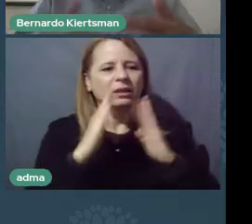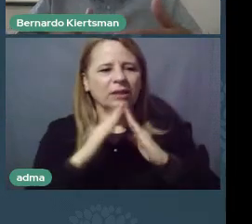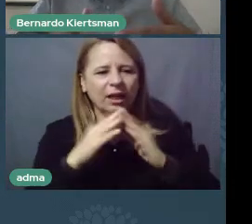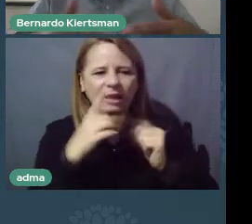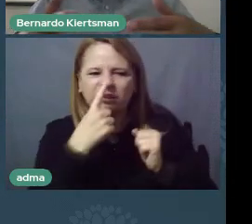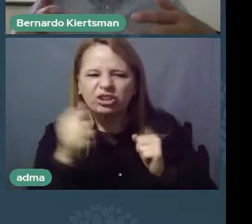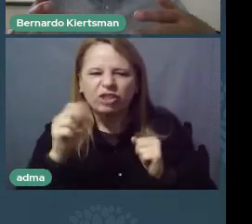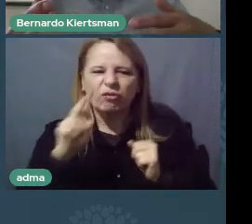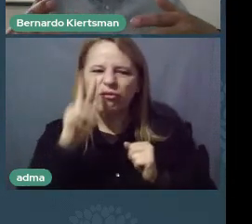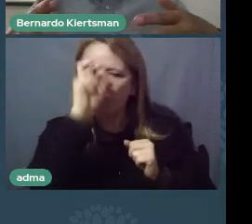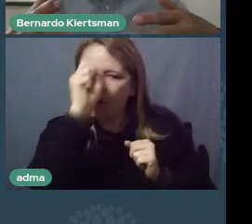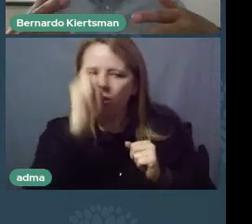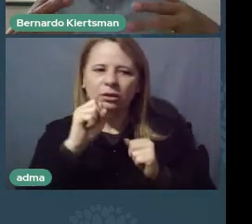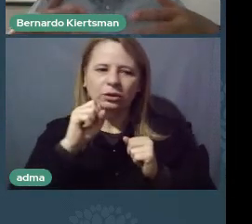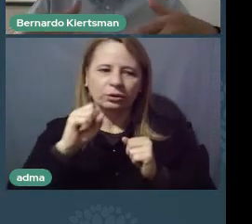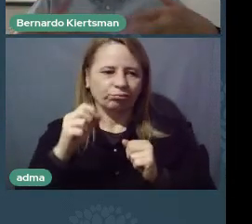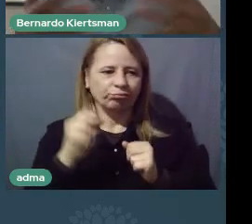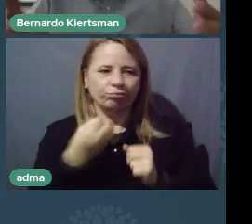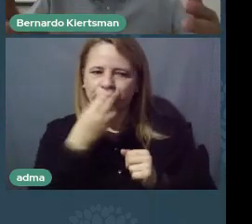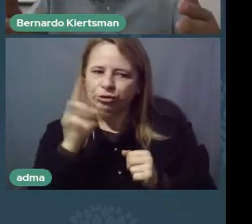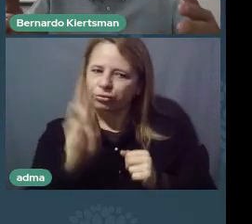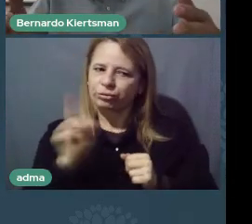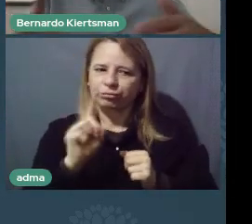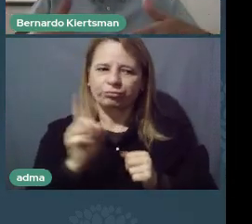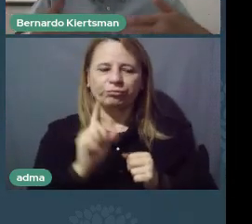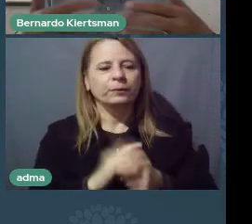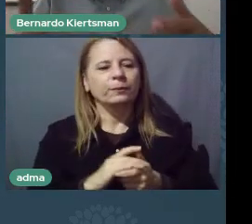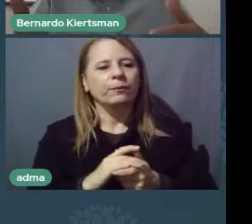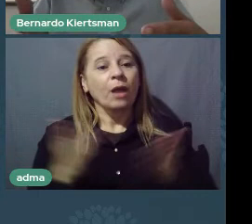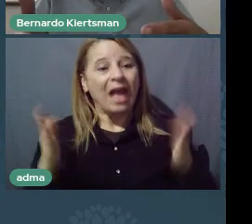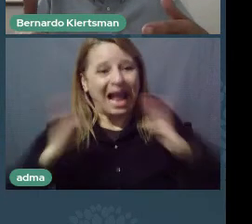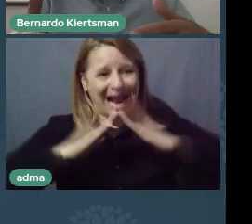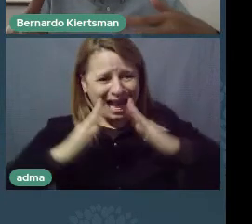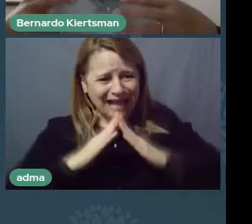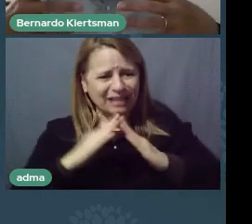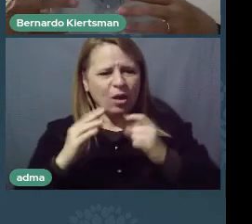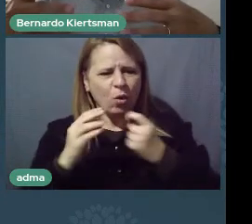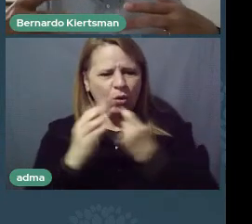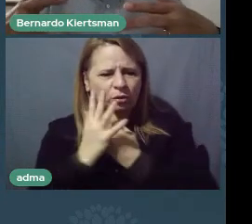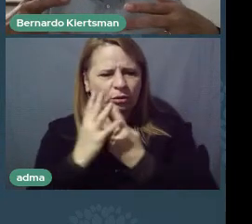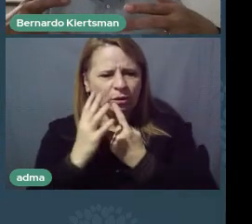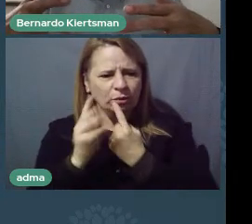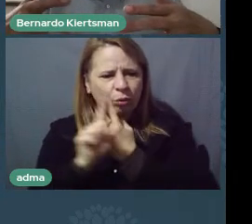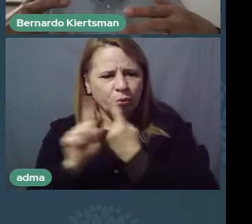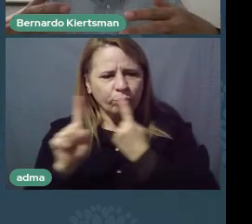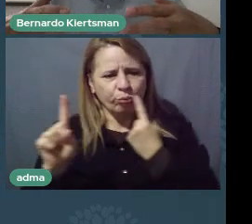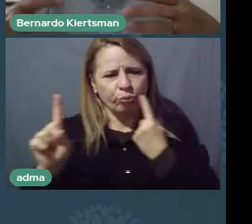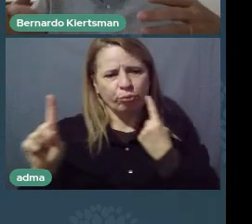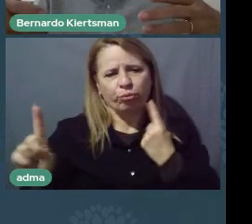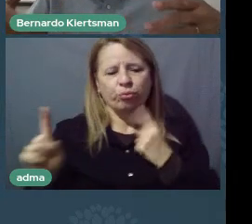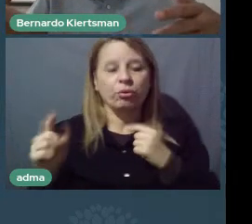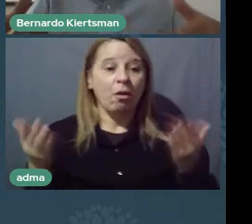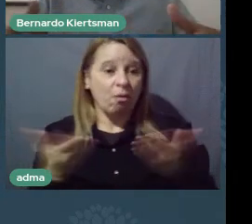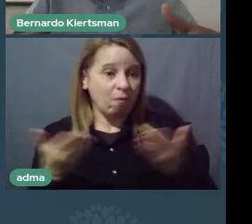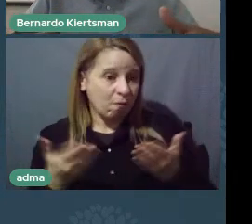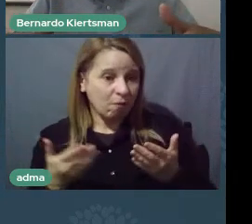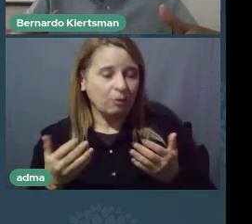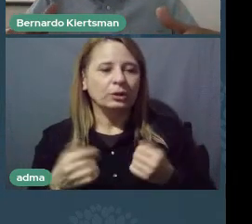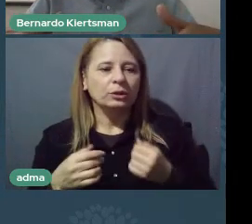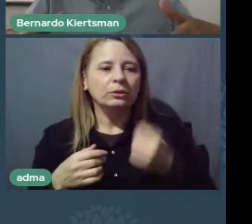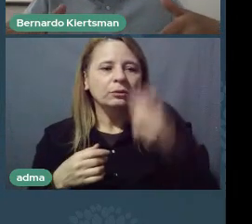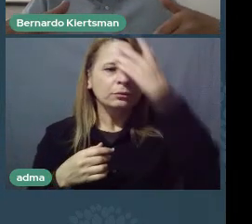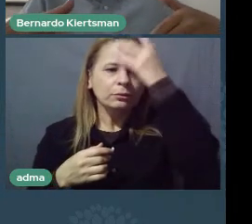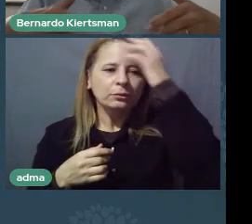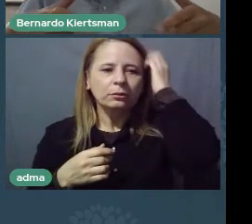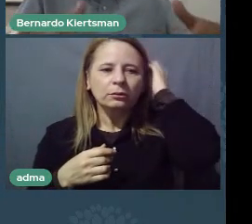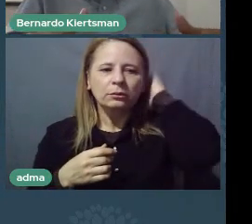e hoje em dia que nós estamos muito dentro de casa, já ficamos muito, o local onde